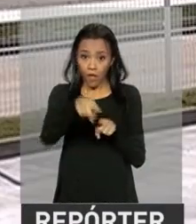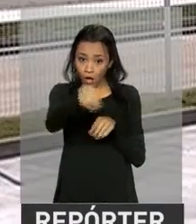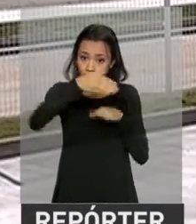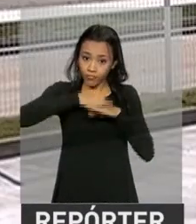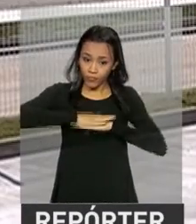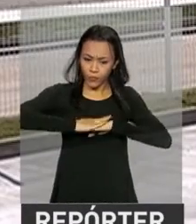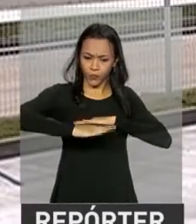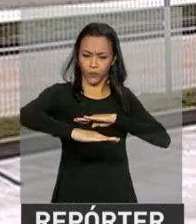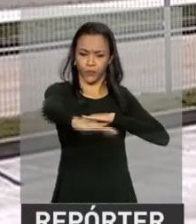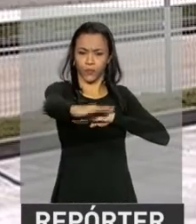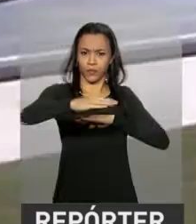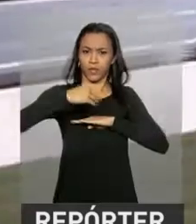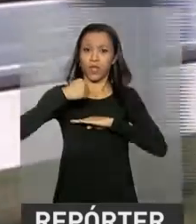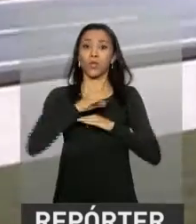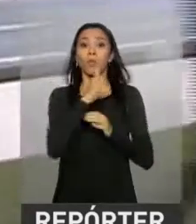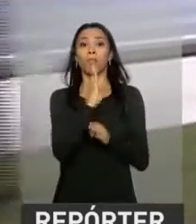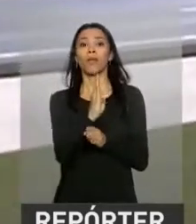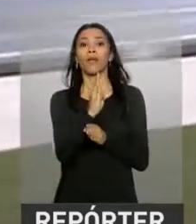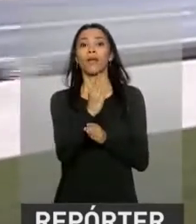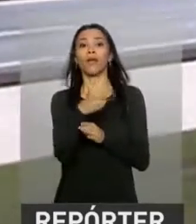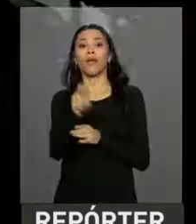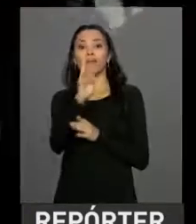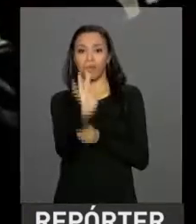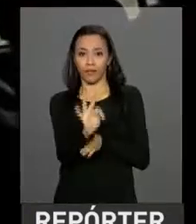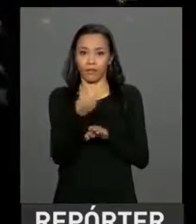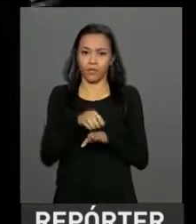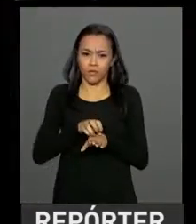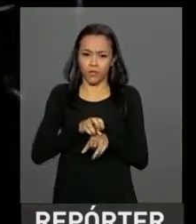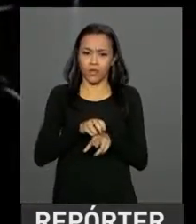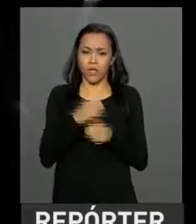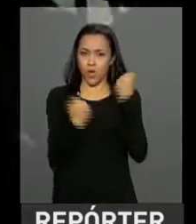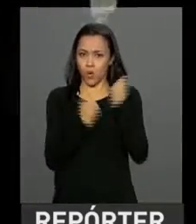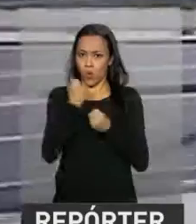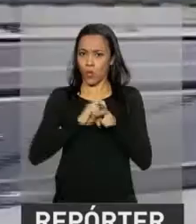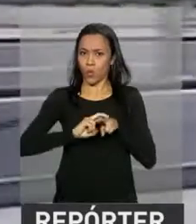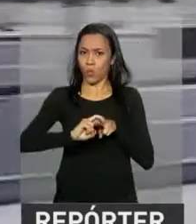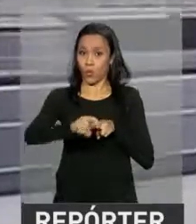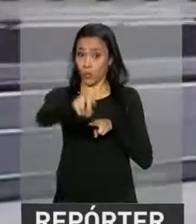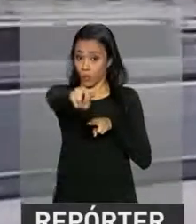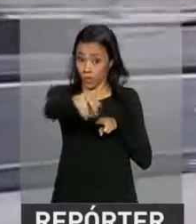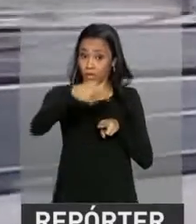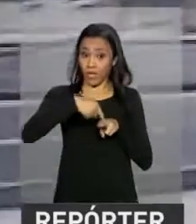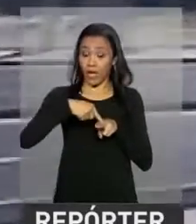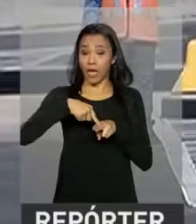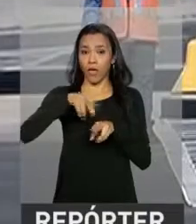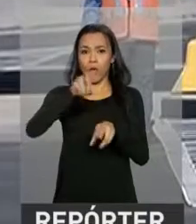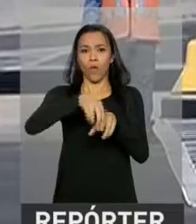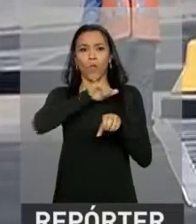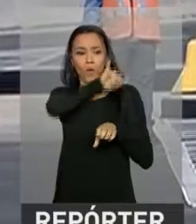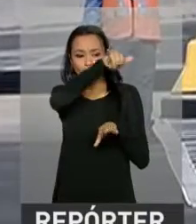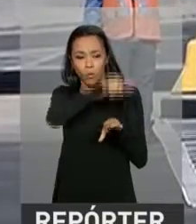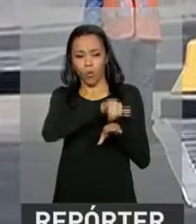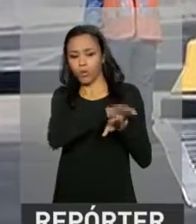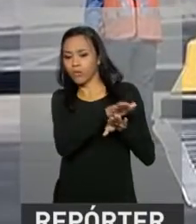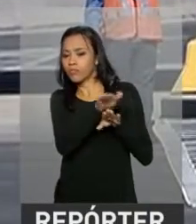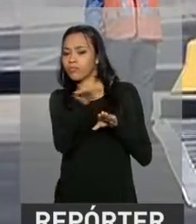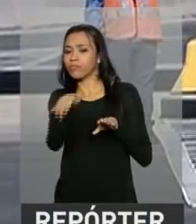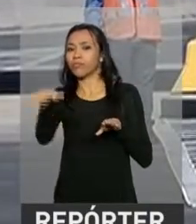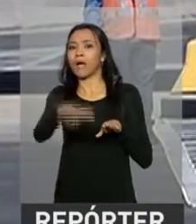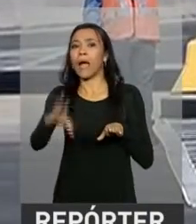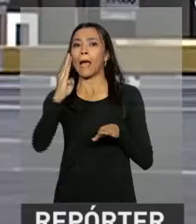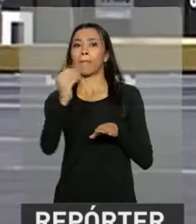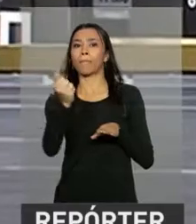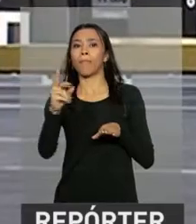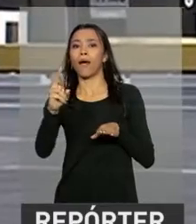recursos para a construção do BRT da Transcarioca, que liga o aeroporto do Galeão à Barra da Tijuca. O corredor expresso reduziu o